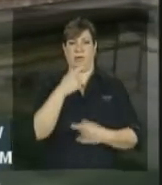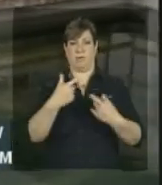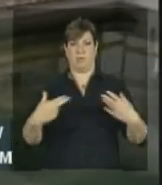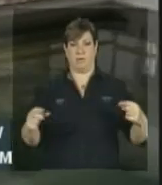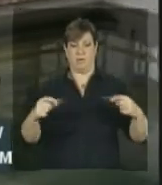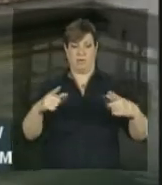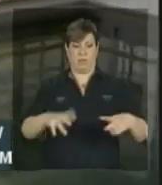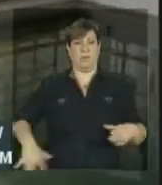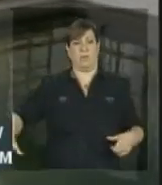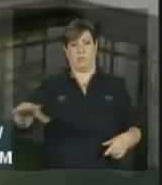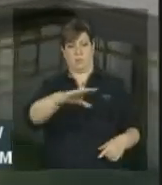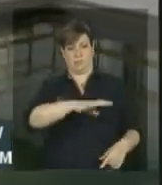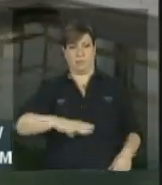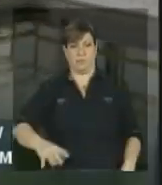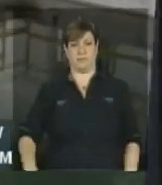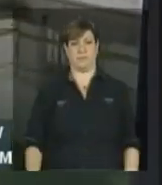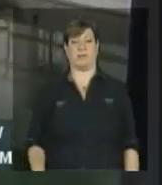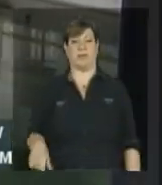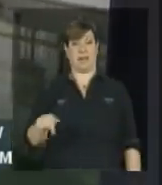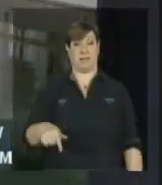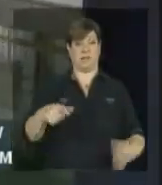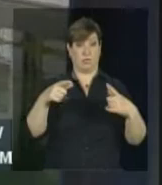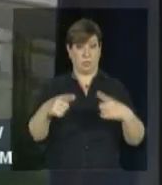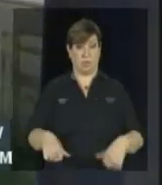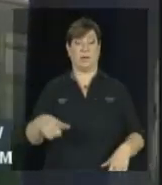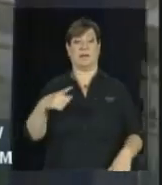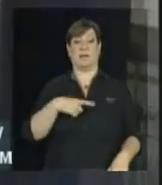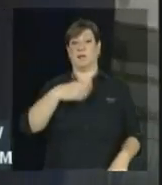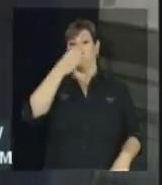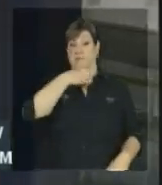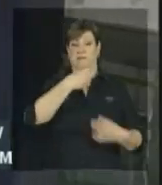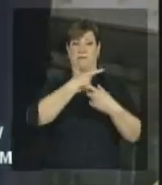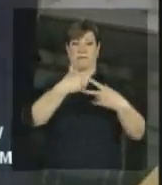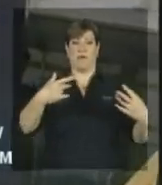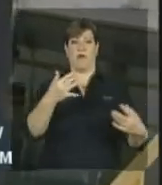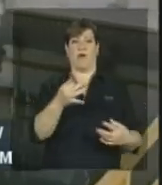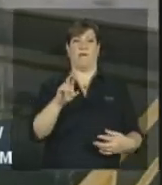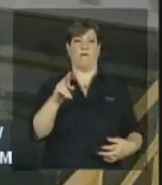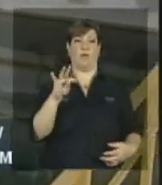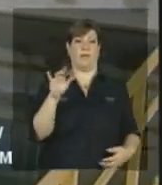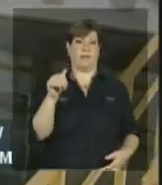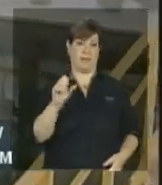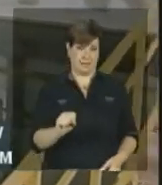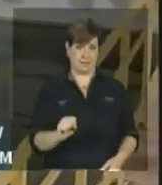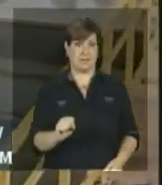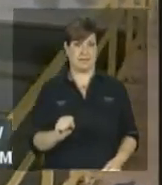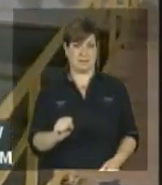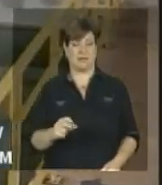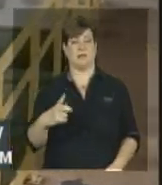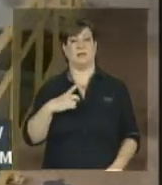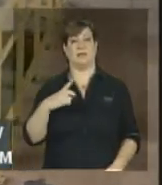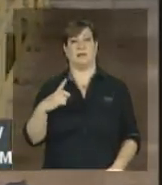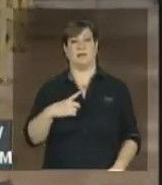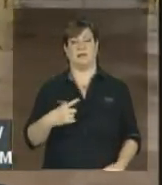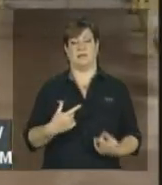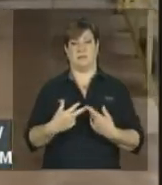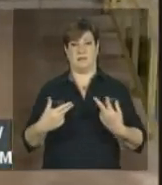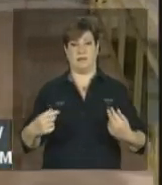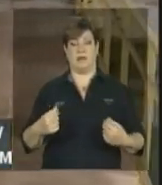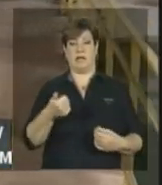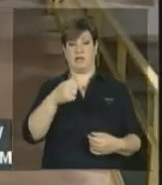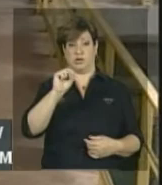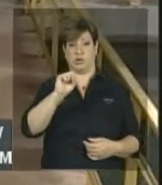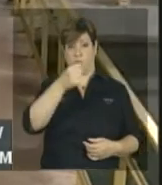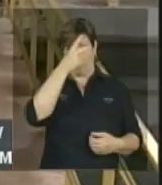de solo de chapada. No local são cultivadas frutas. E pelo menos 18 municípios